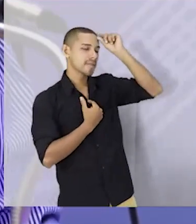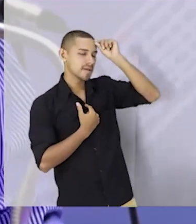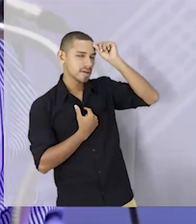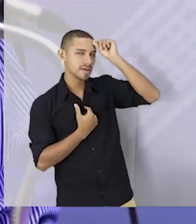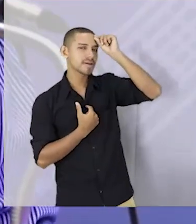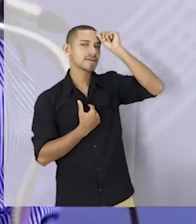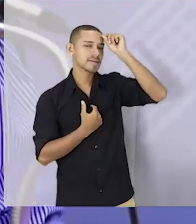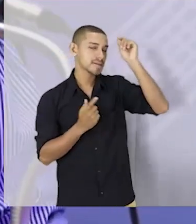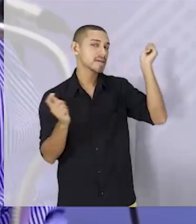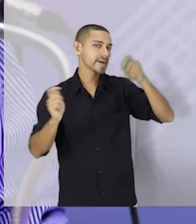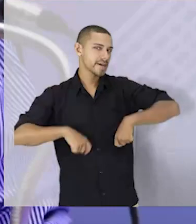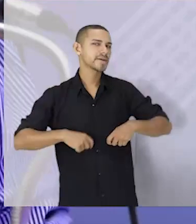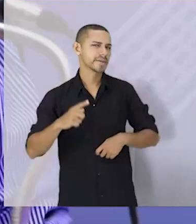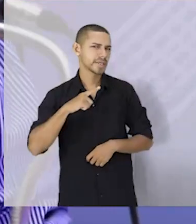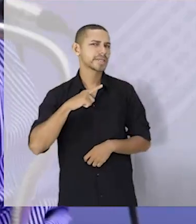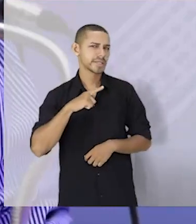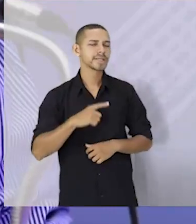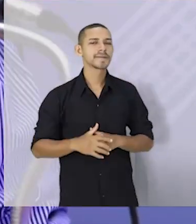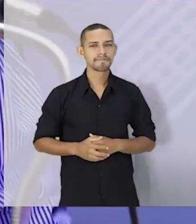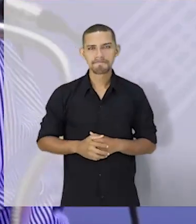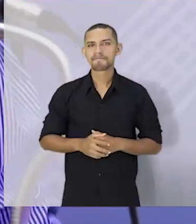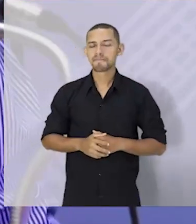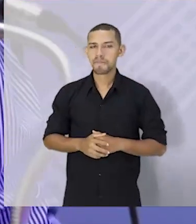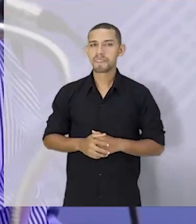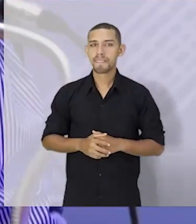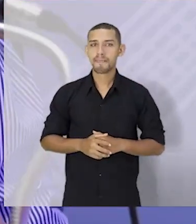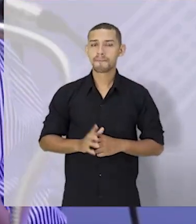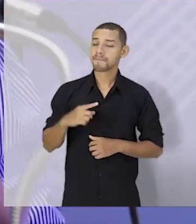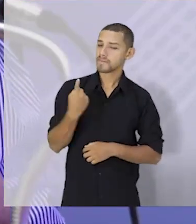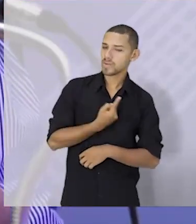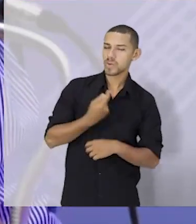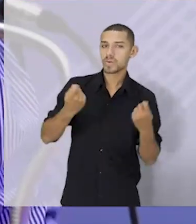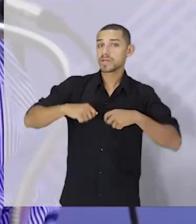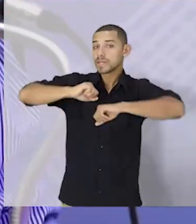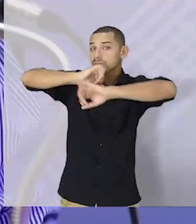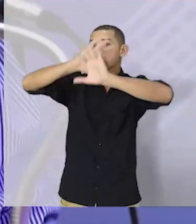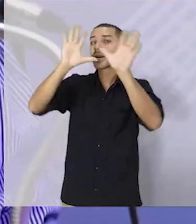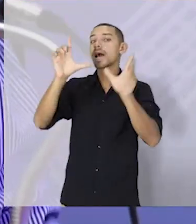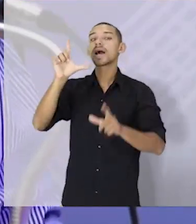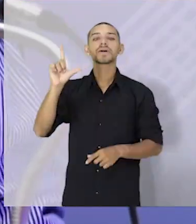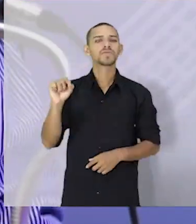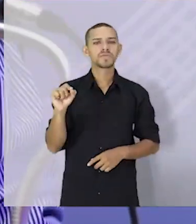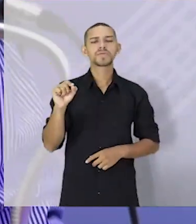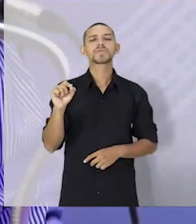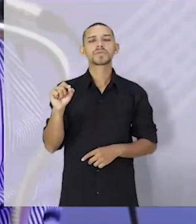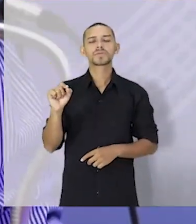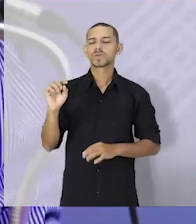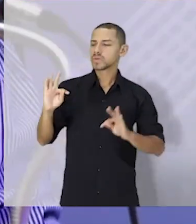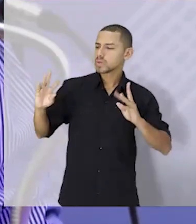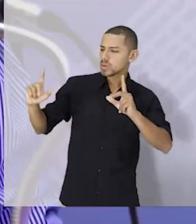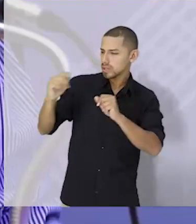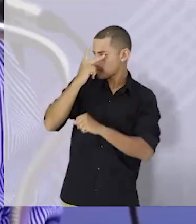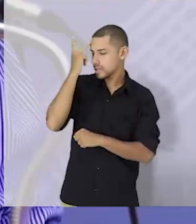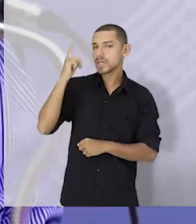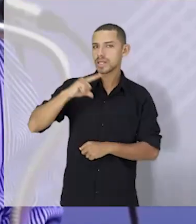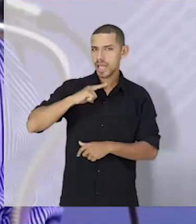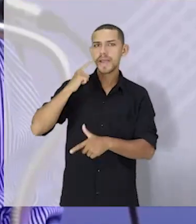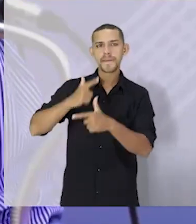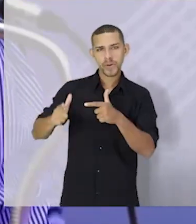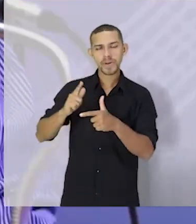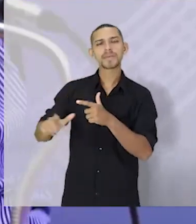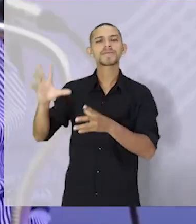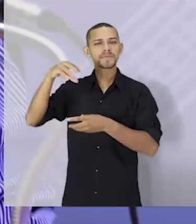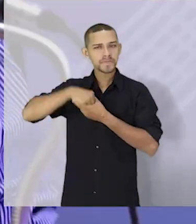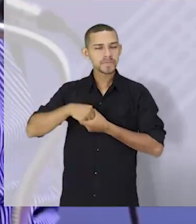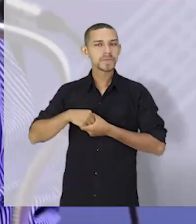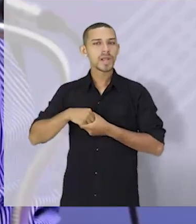eu preciso ter. Né? Então, a gente precisa deixar muito claro que todo mundo tem seus problemas. Que